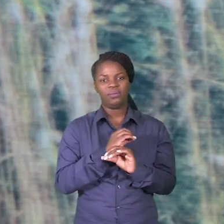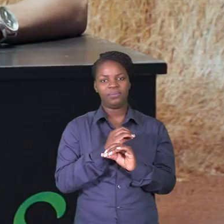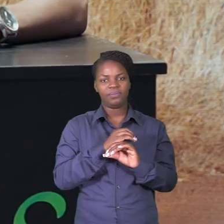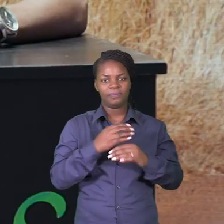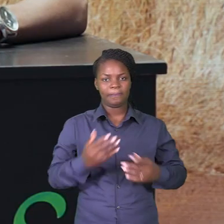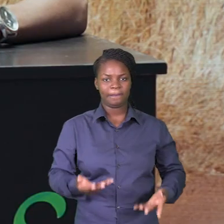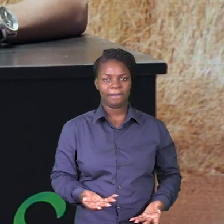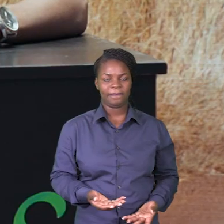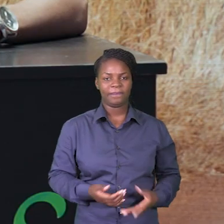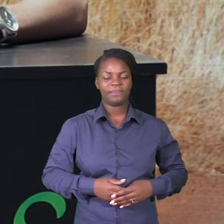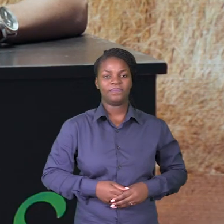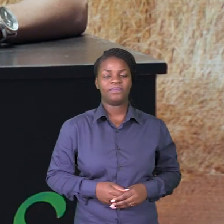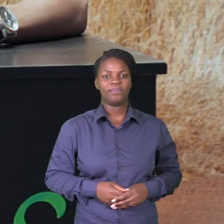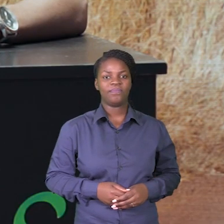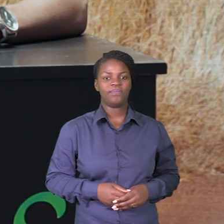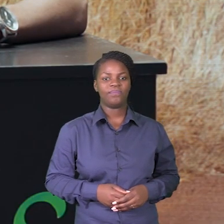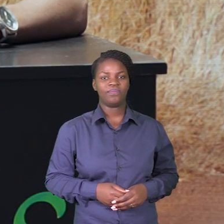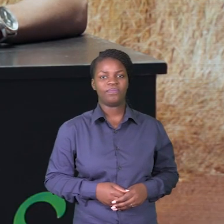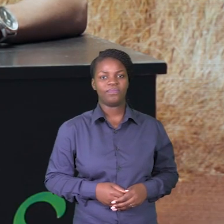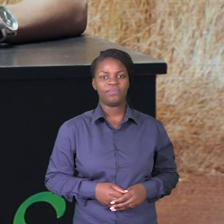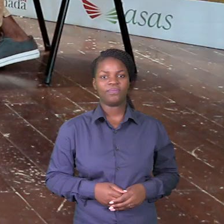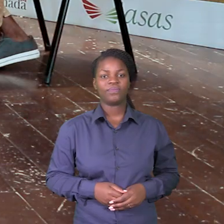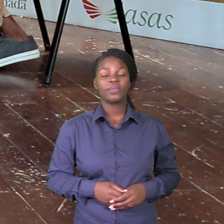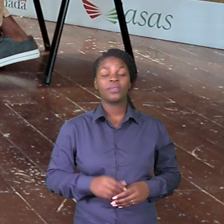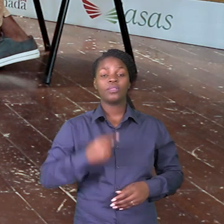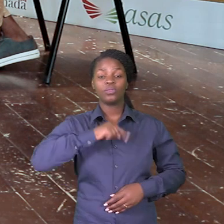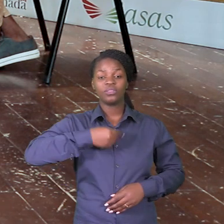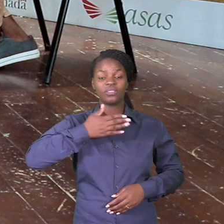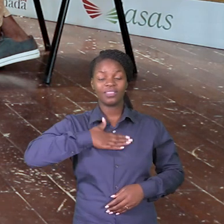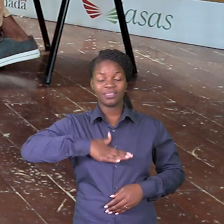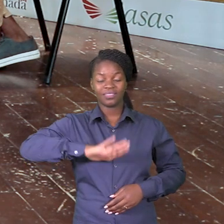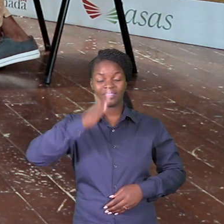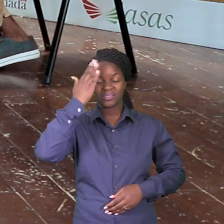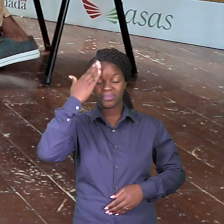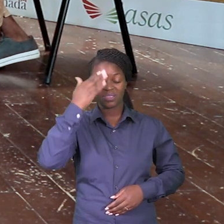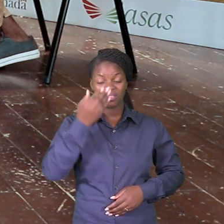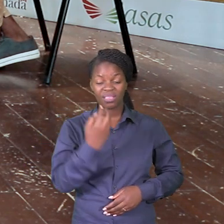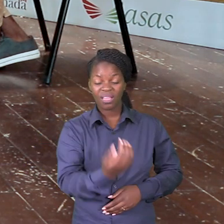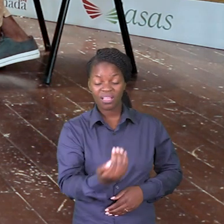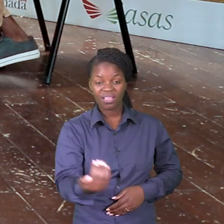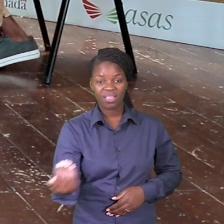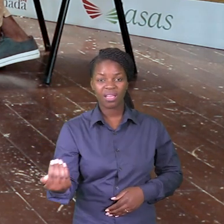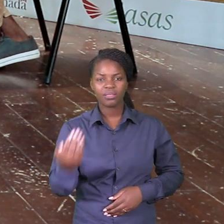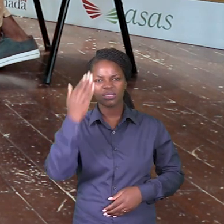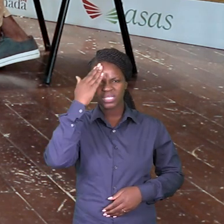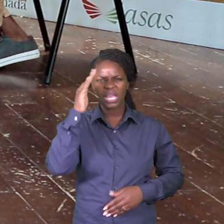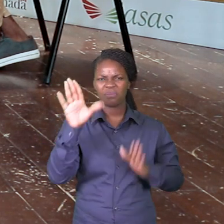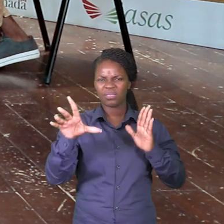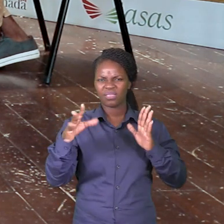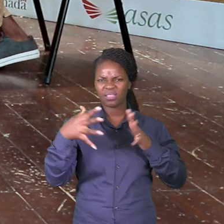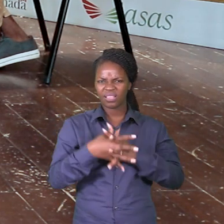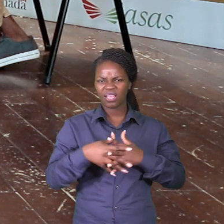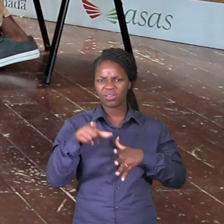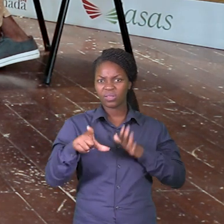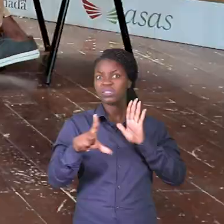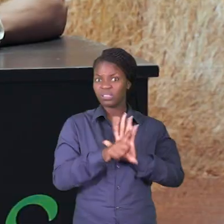até que nível os jovens adolescentes estão acartar desta lei Até que nível tem conhecimento sobre esta lei Até que nível esta lei defende é o que é a